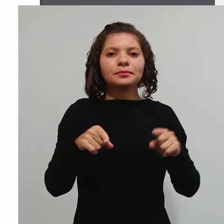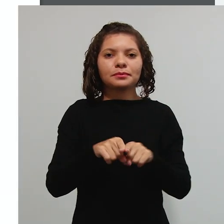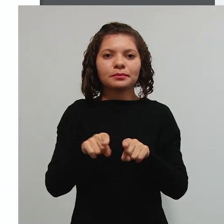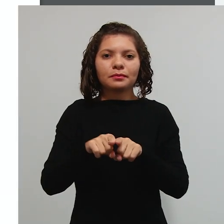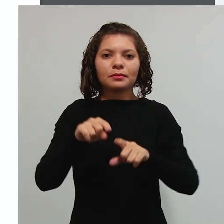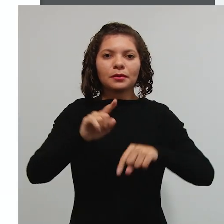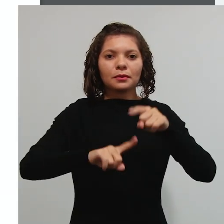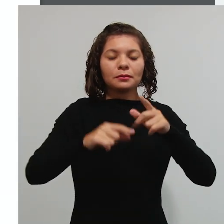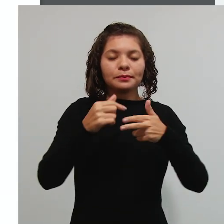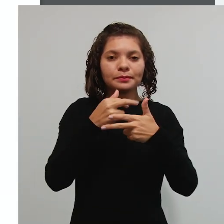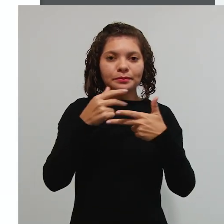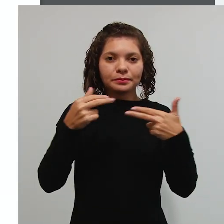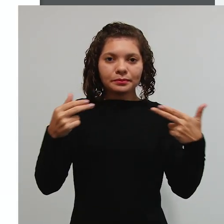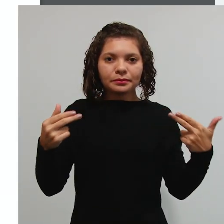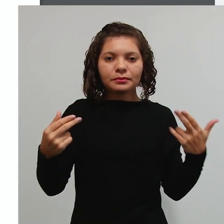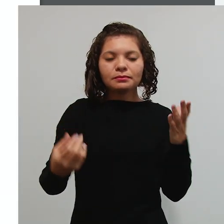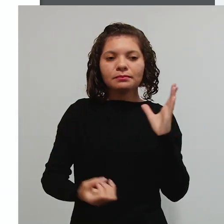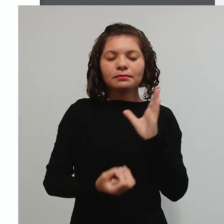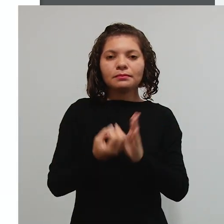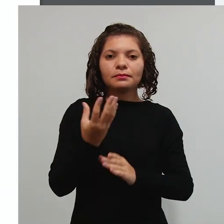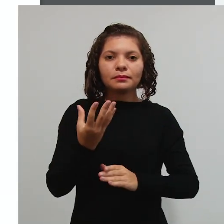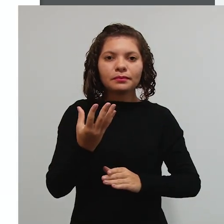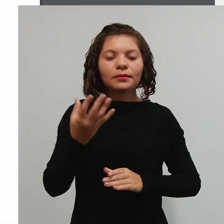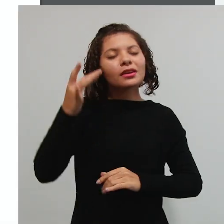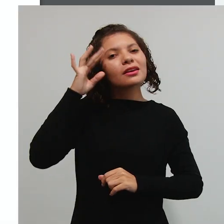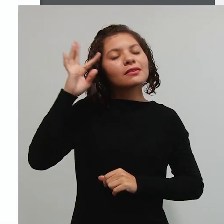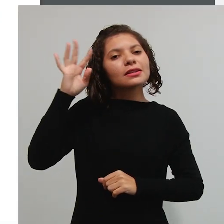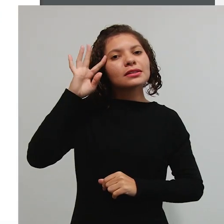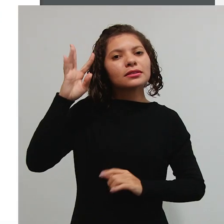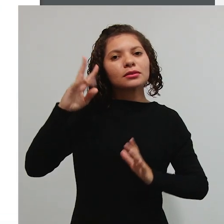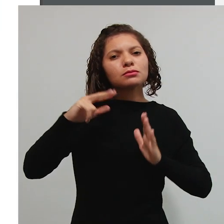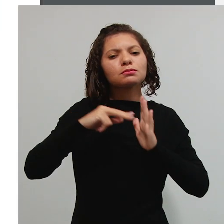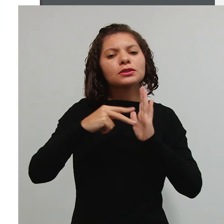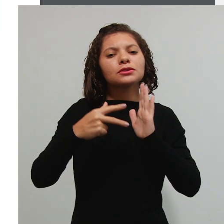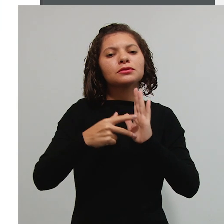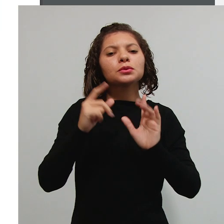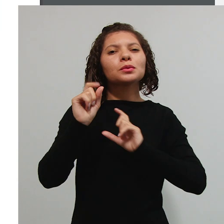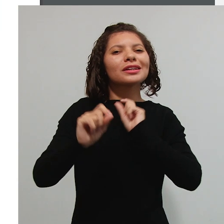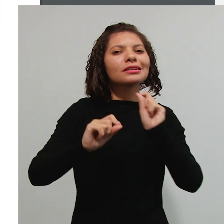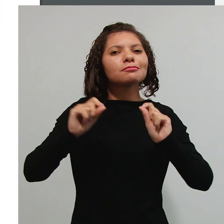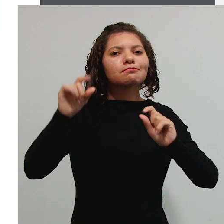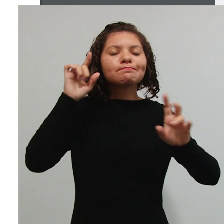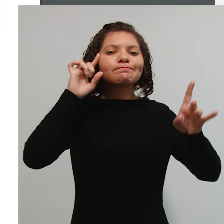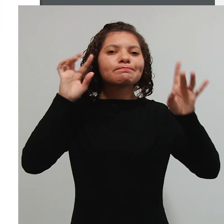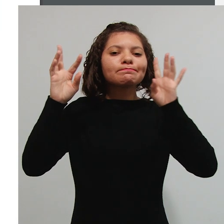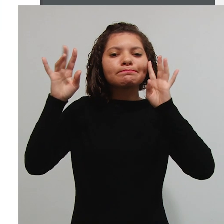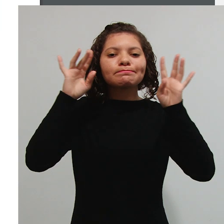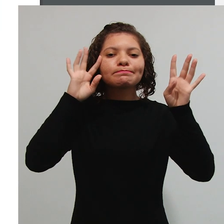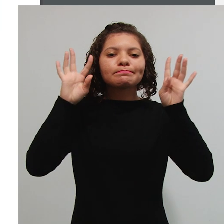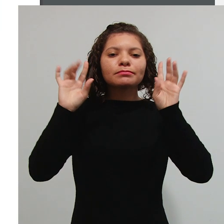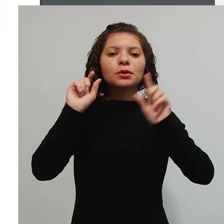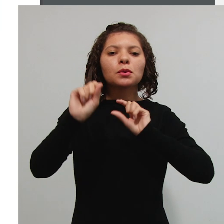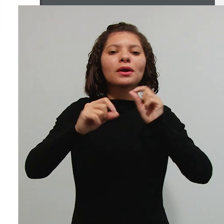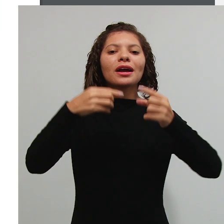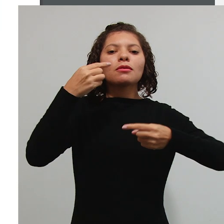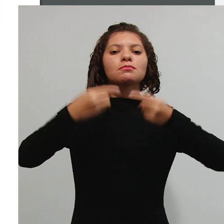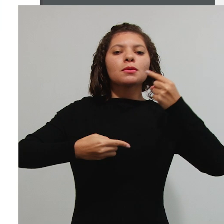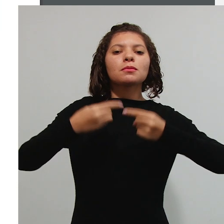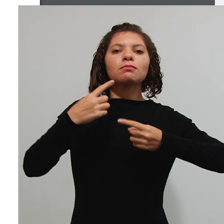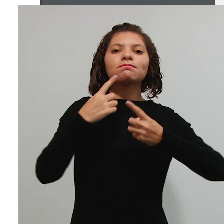do material produzido. A reflexão indica o quê? O que a reflexão exige? Indica uma